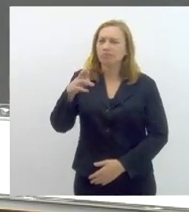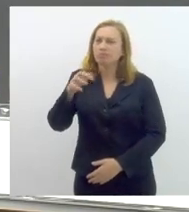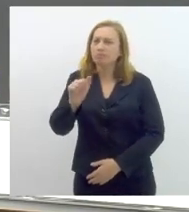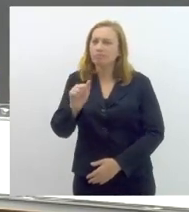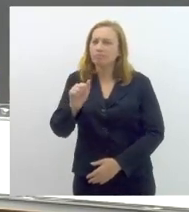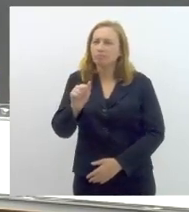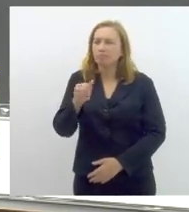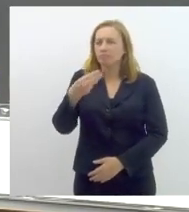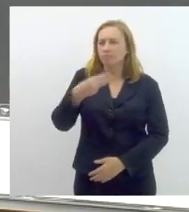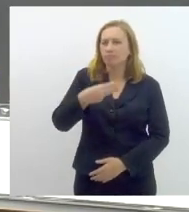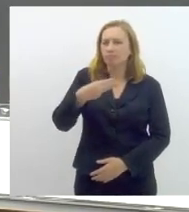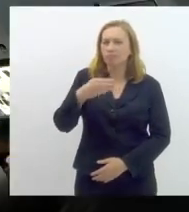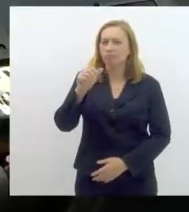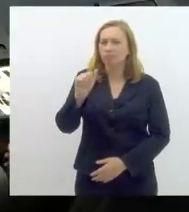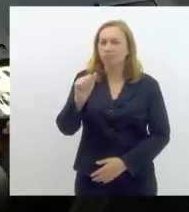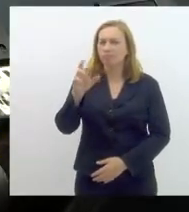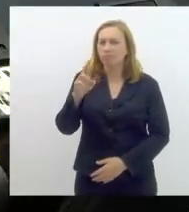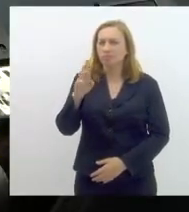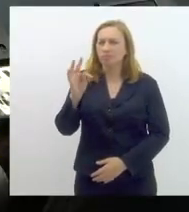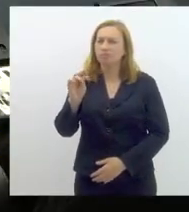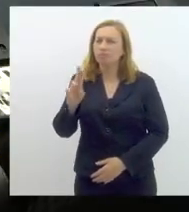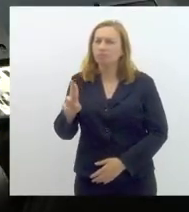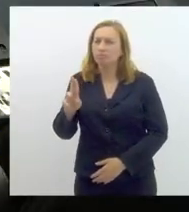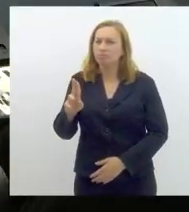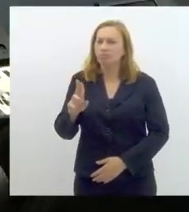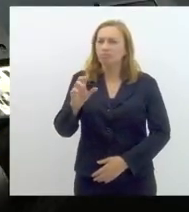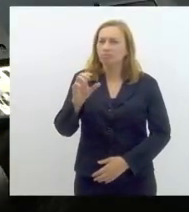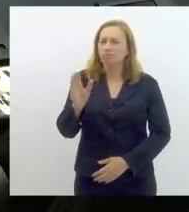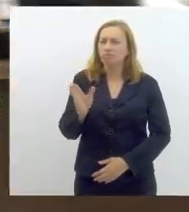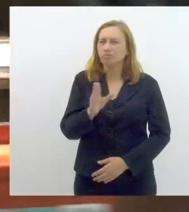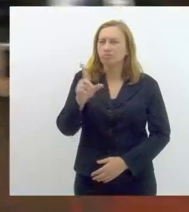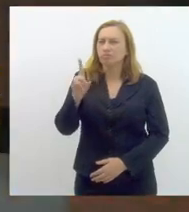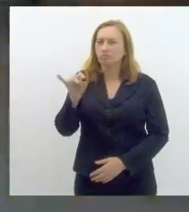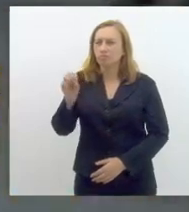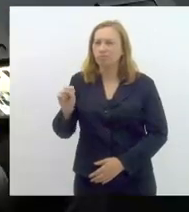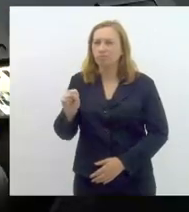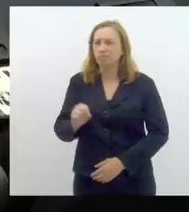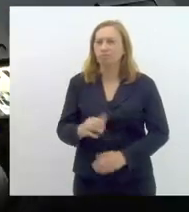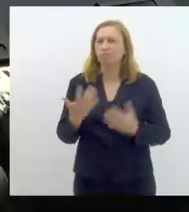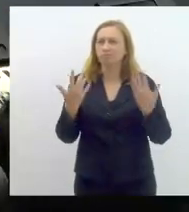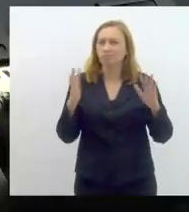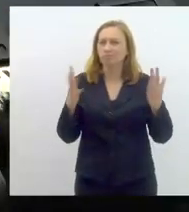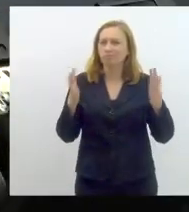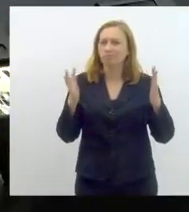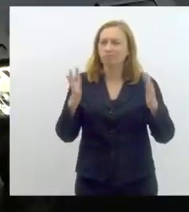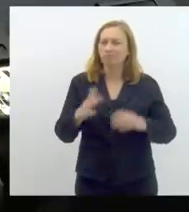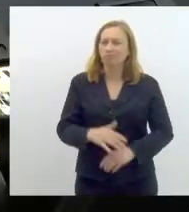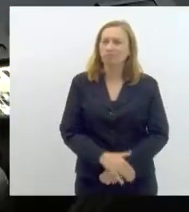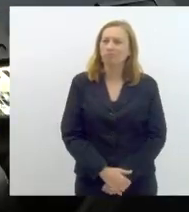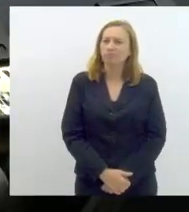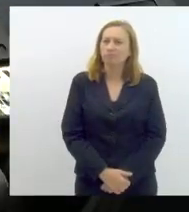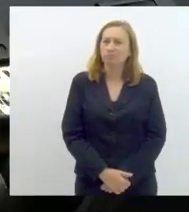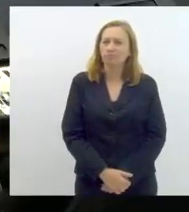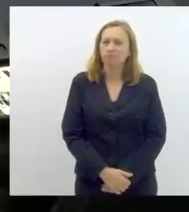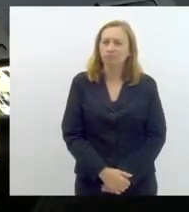dos Santos. Arthur dos Santos, cadê o Arthur? Aê, Arthur!